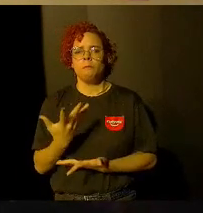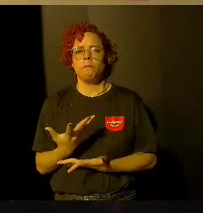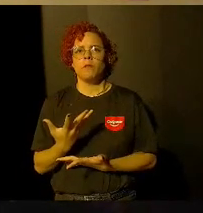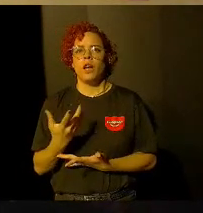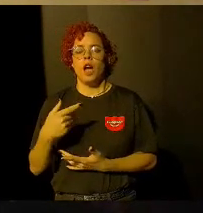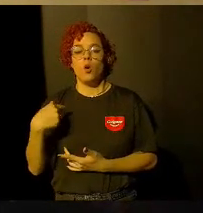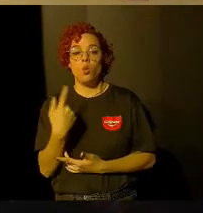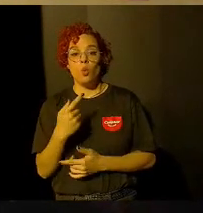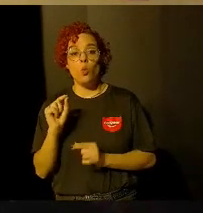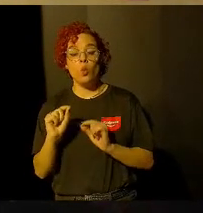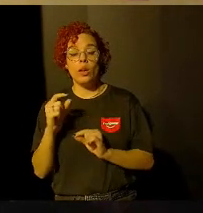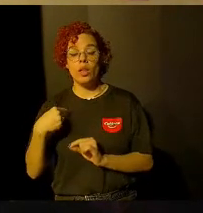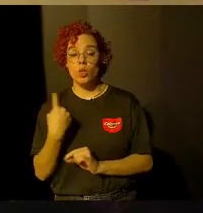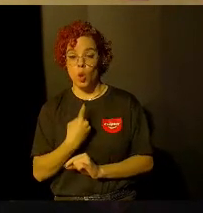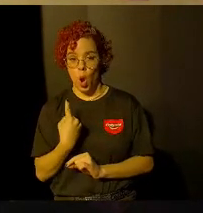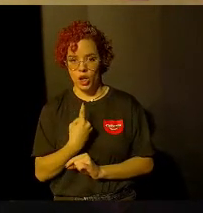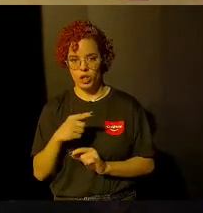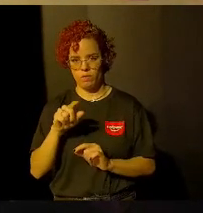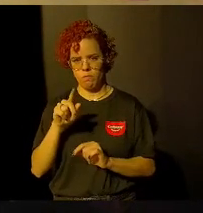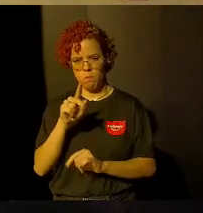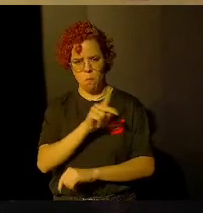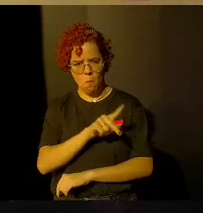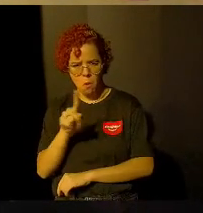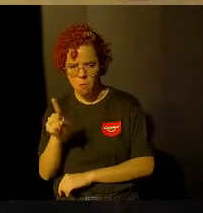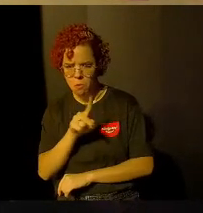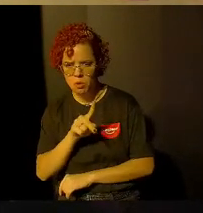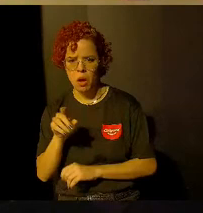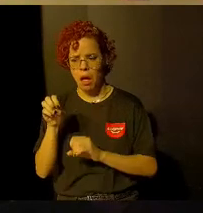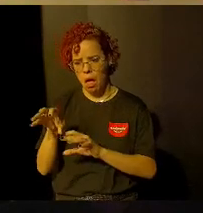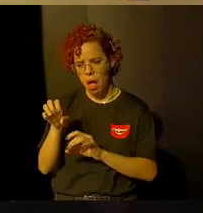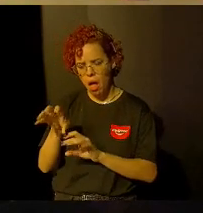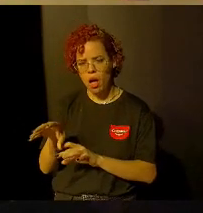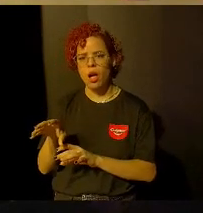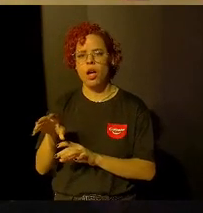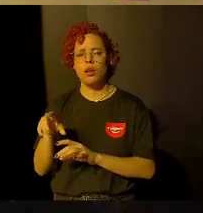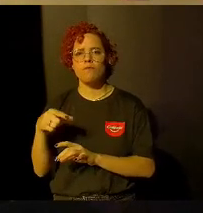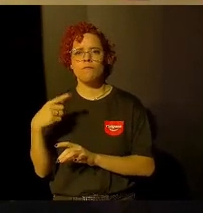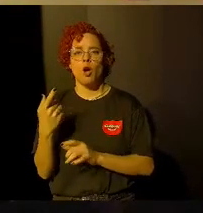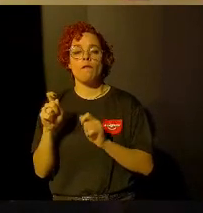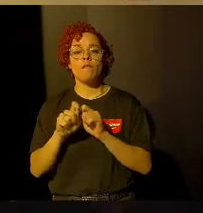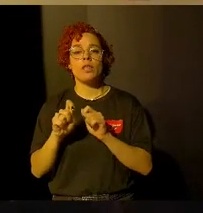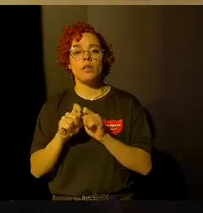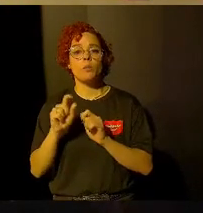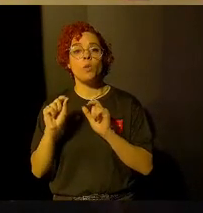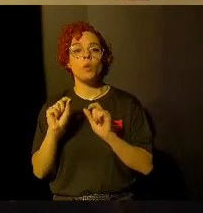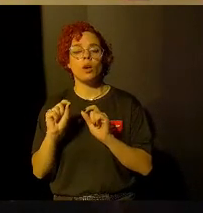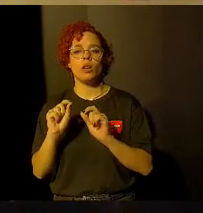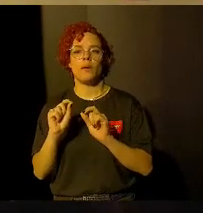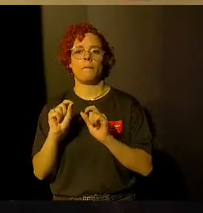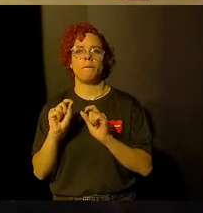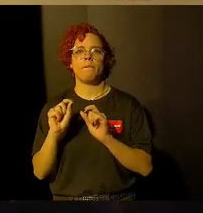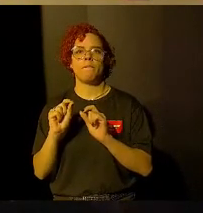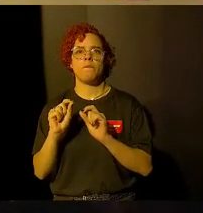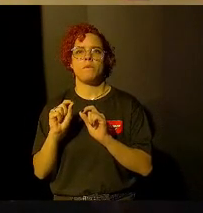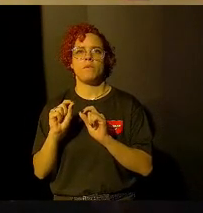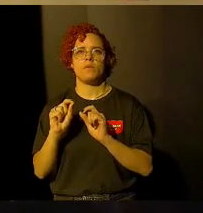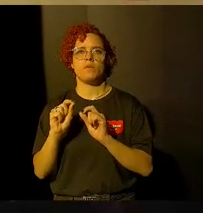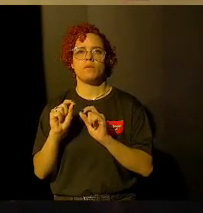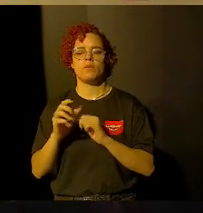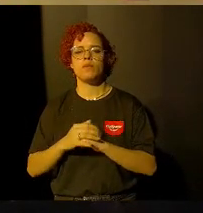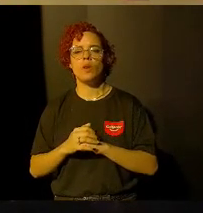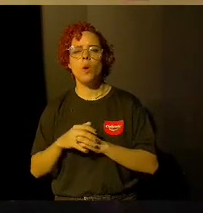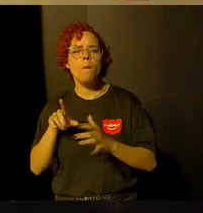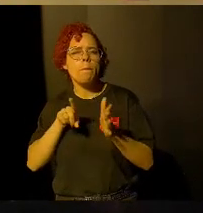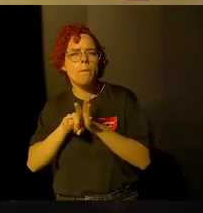educador é seguir um curso do que já tá planejado e não necessariamente conectado com o que vem como